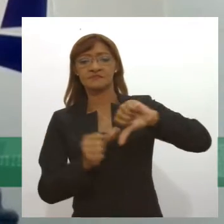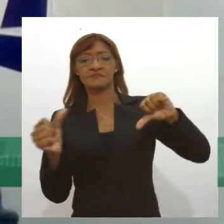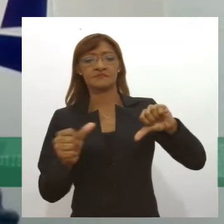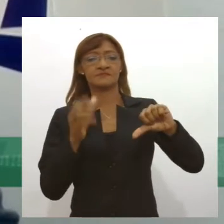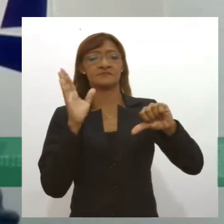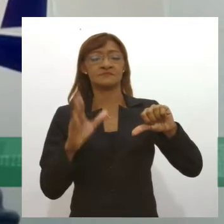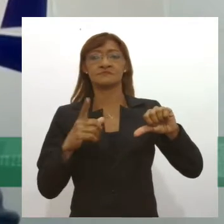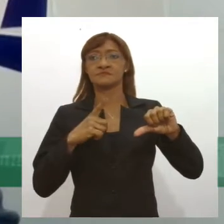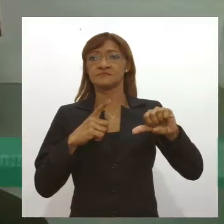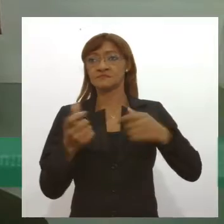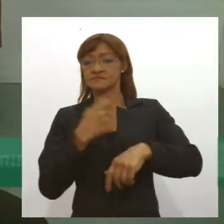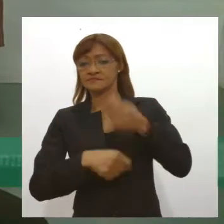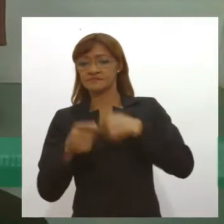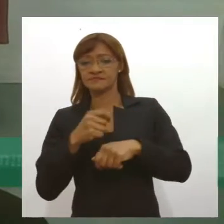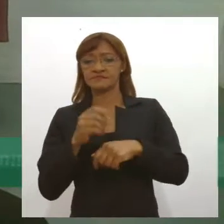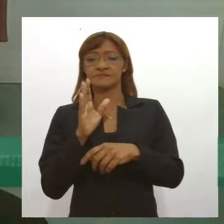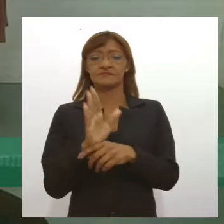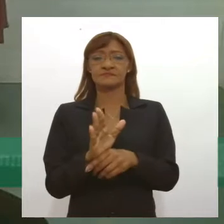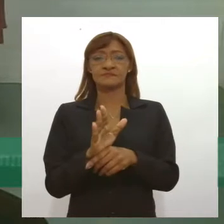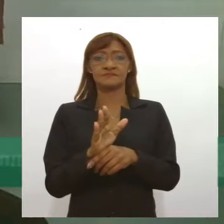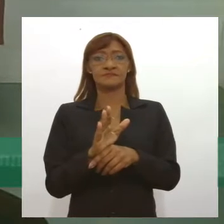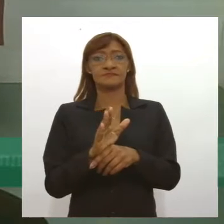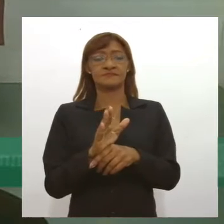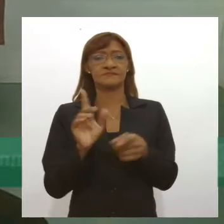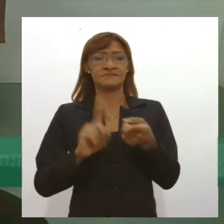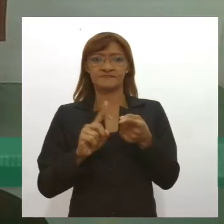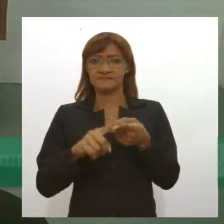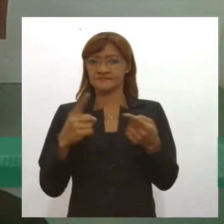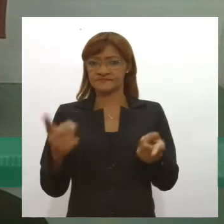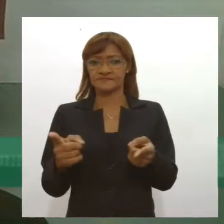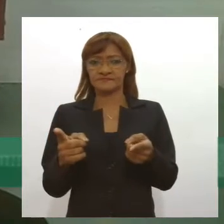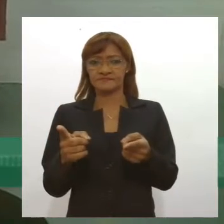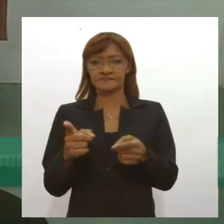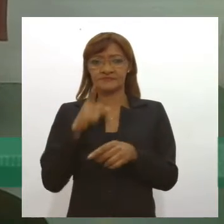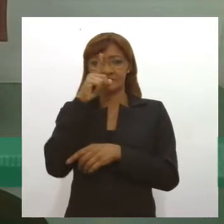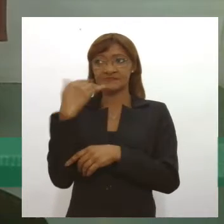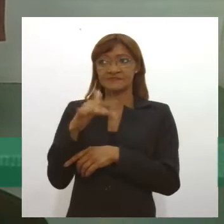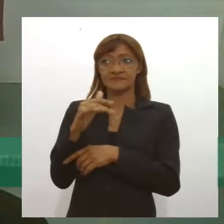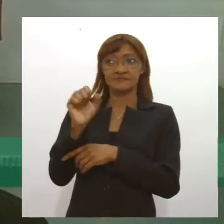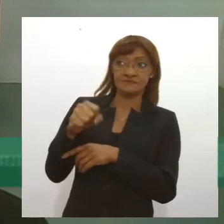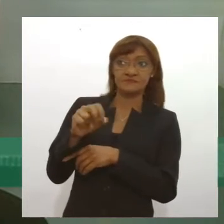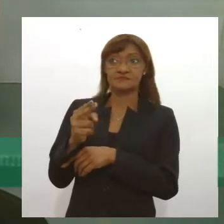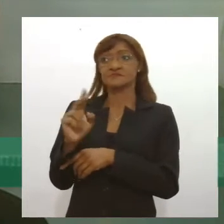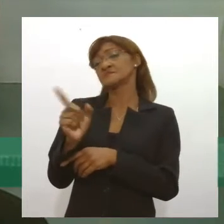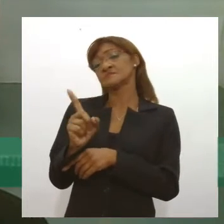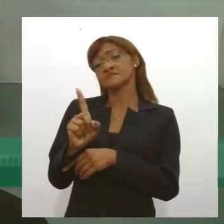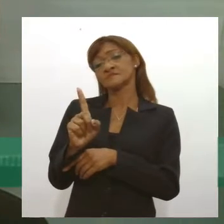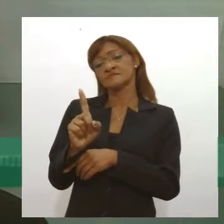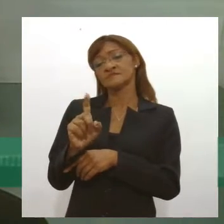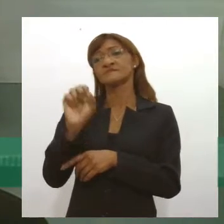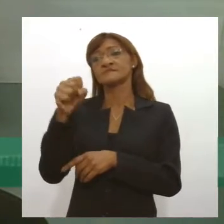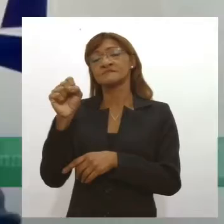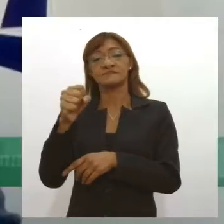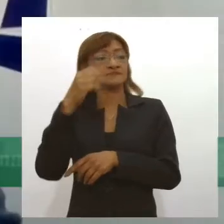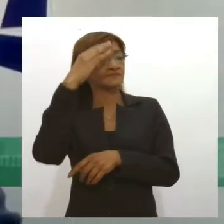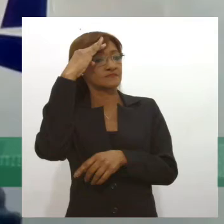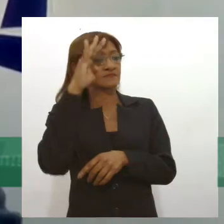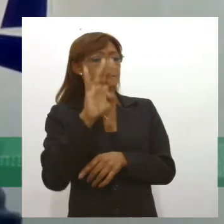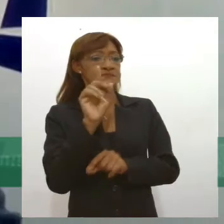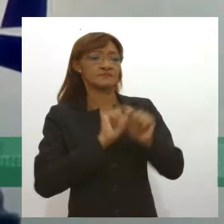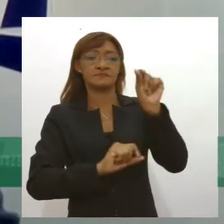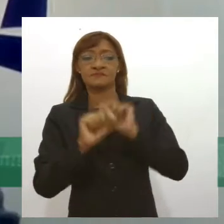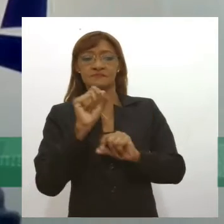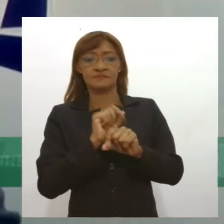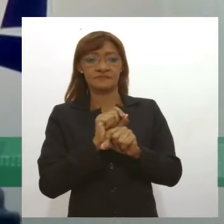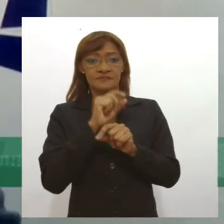de um negócio. Diminui o risco também ou não? Sim, eu acho que o principal redutor